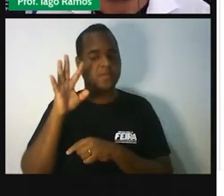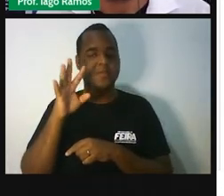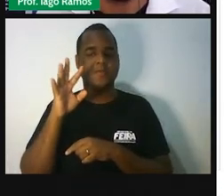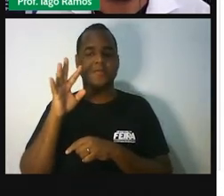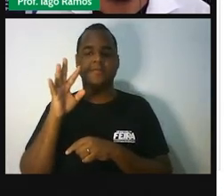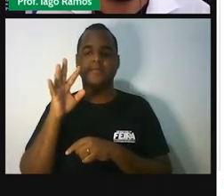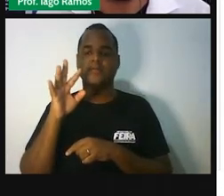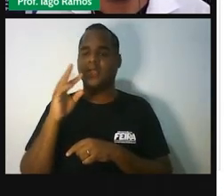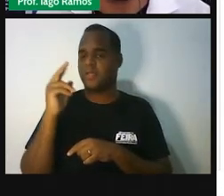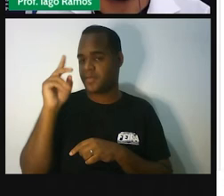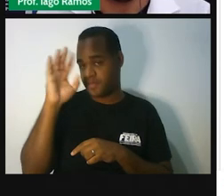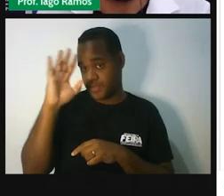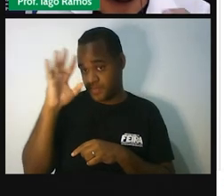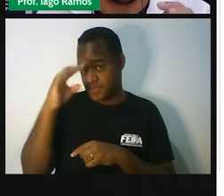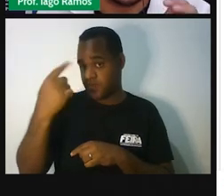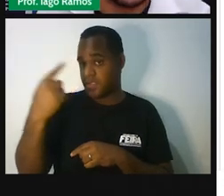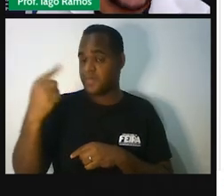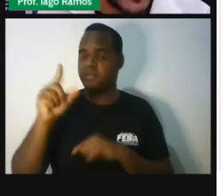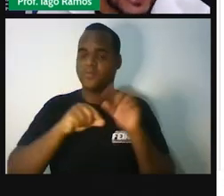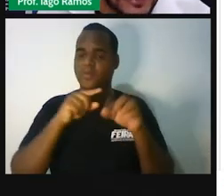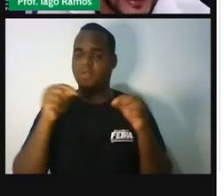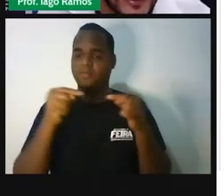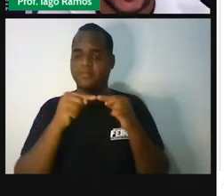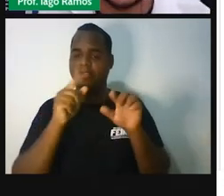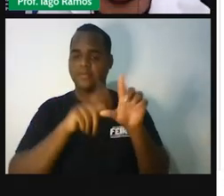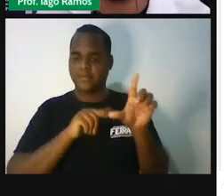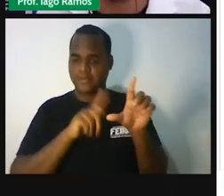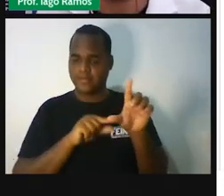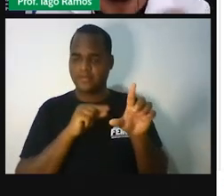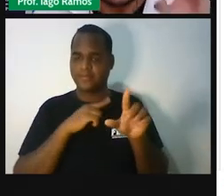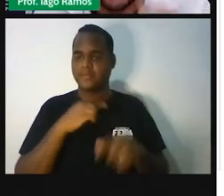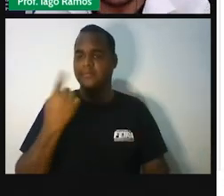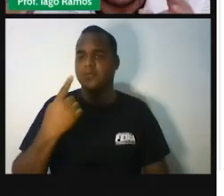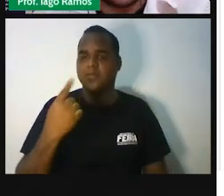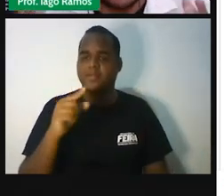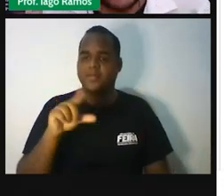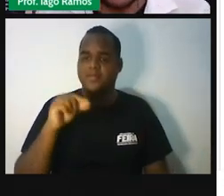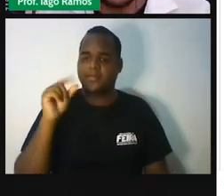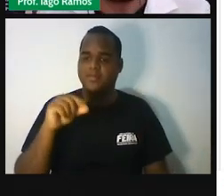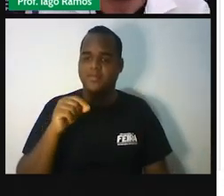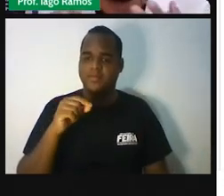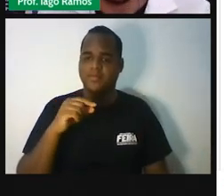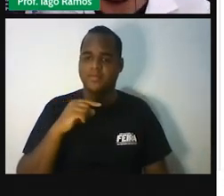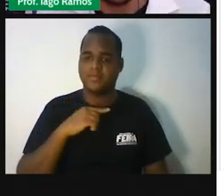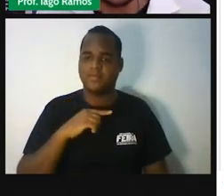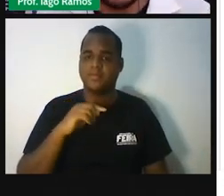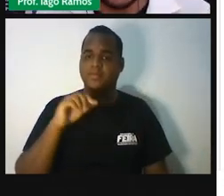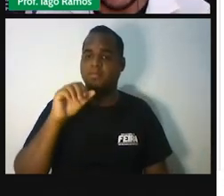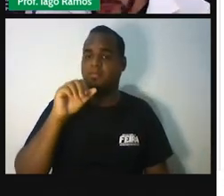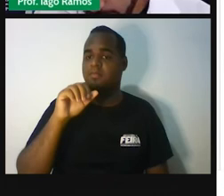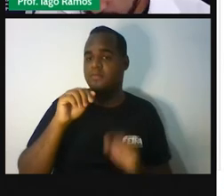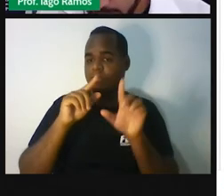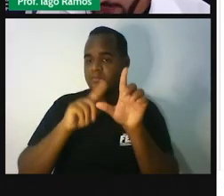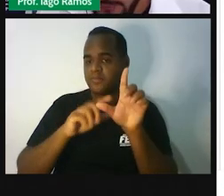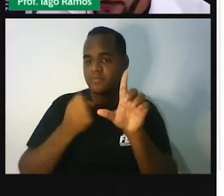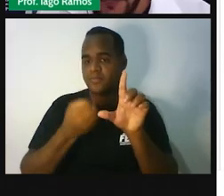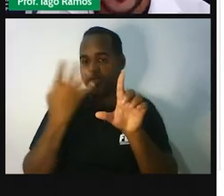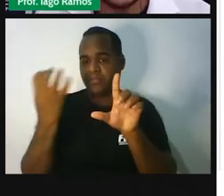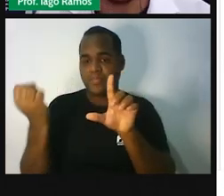pensando na primeira escolha da letra, a primeira letrinha aqui, tem quantas do alfabeto que a gente pode